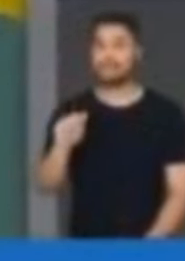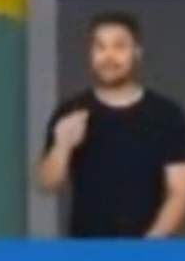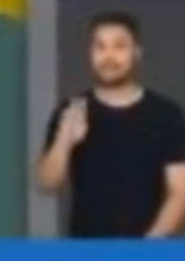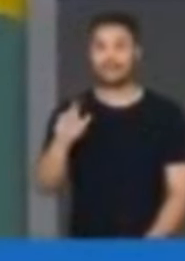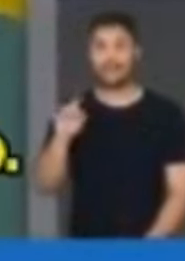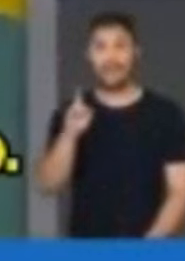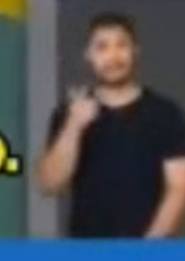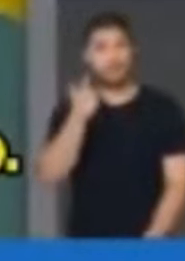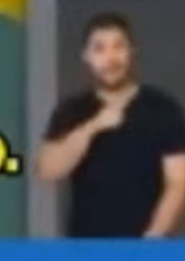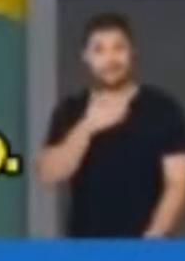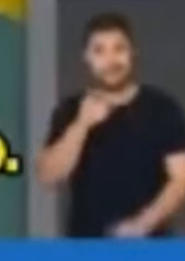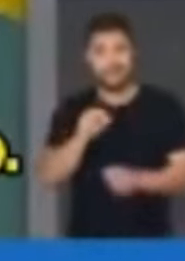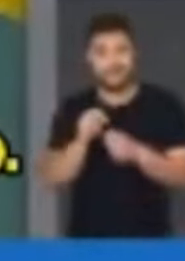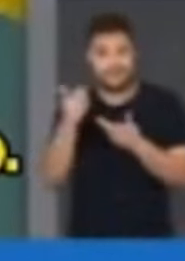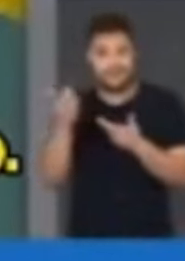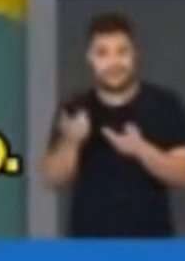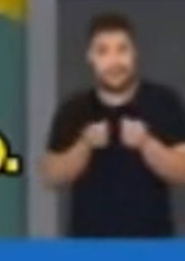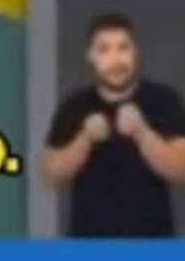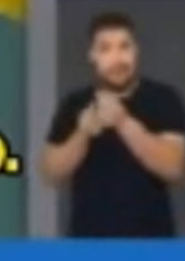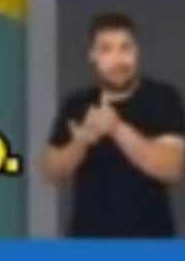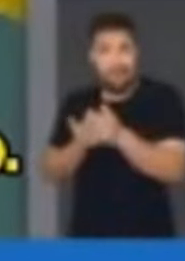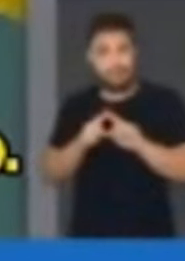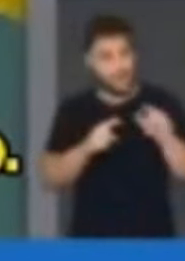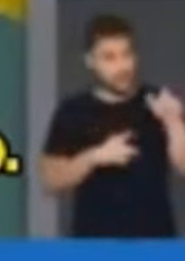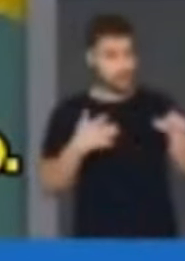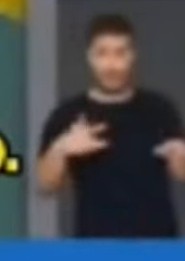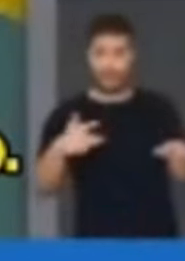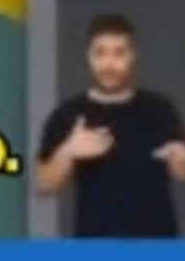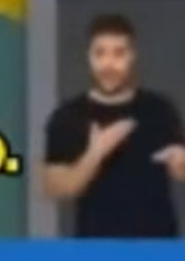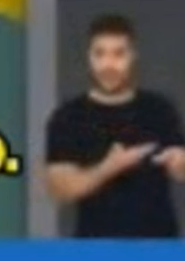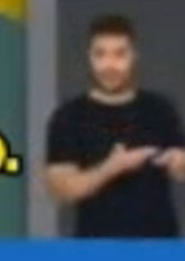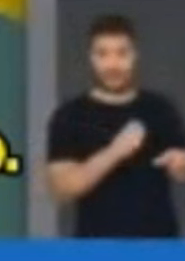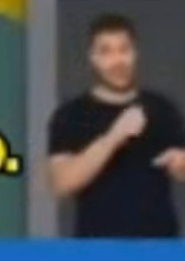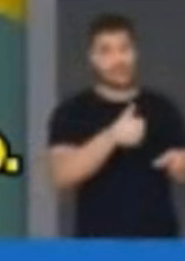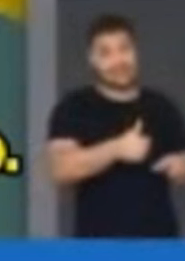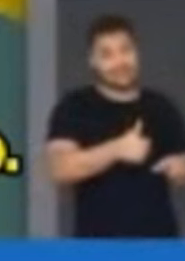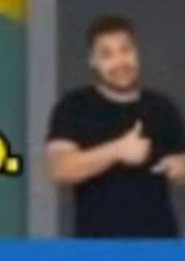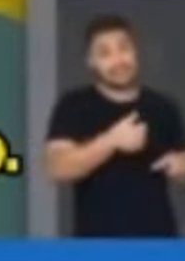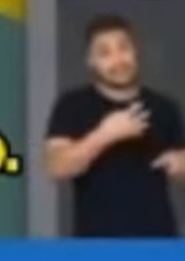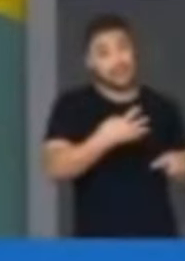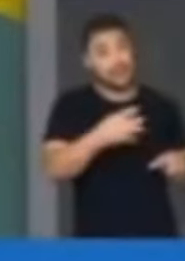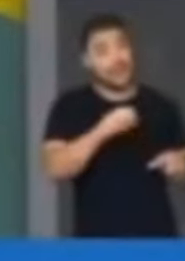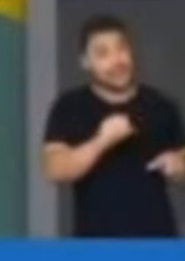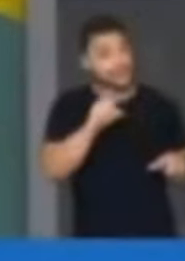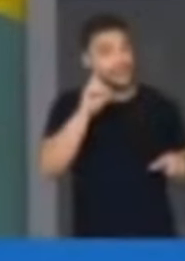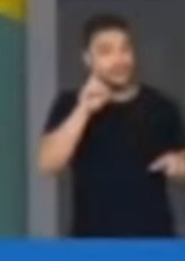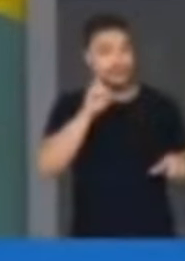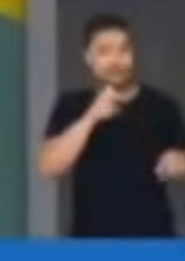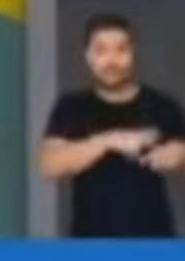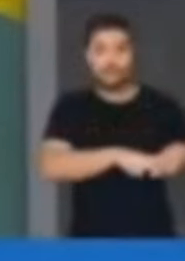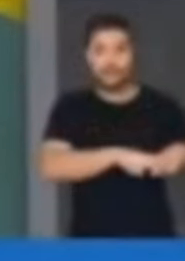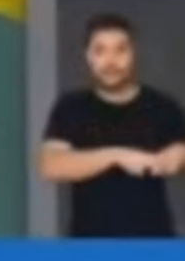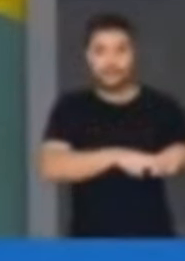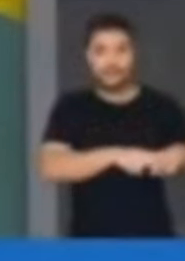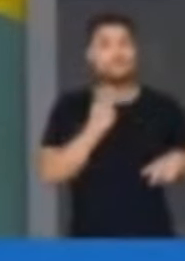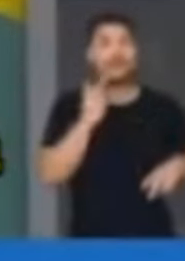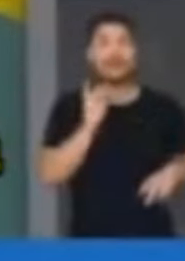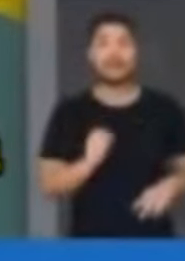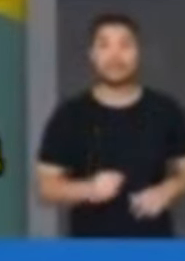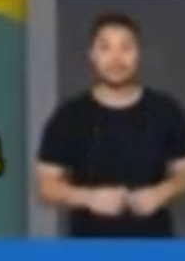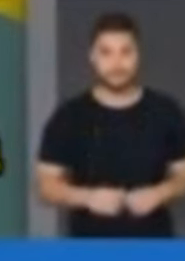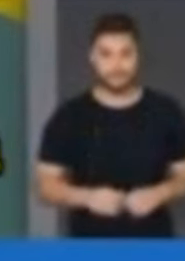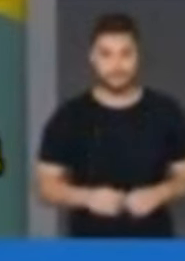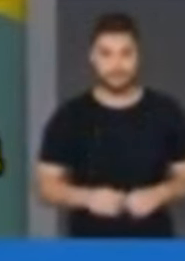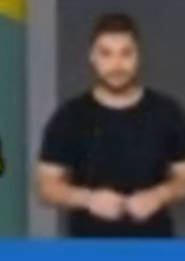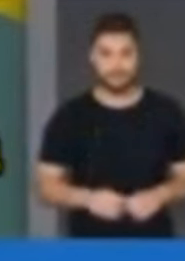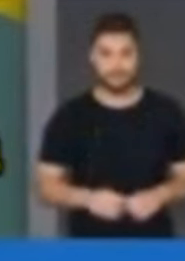isso. E o coitado está lá. Há quase 140 dias preso. Sabe para quê?